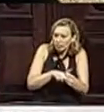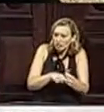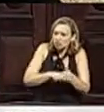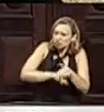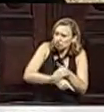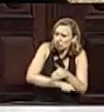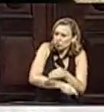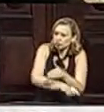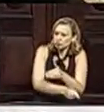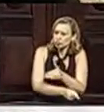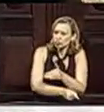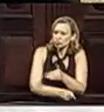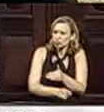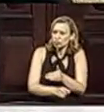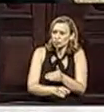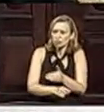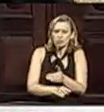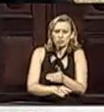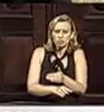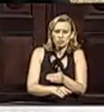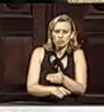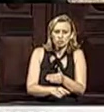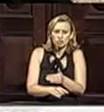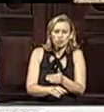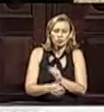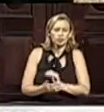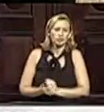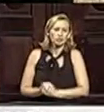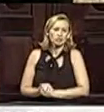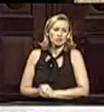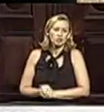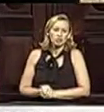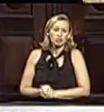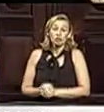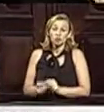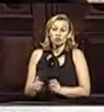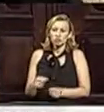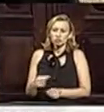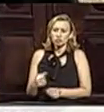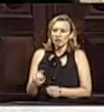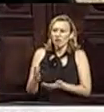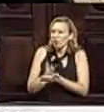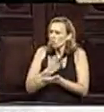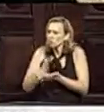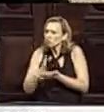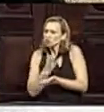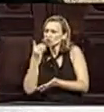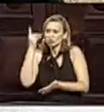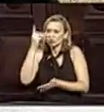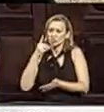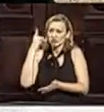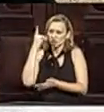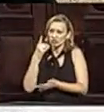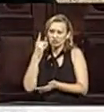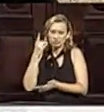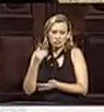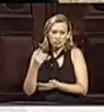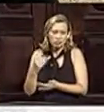Para que então entrar? Acho que isso é a questão que faz com que alguns deputados que estamos contra